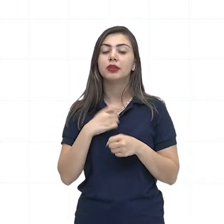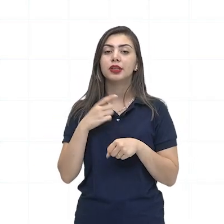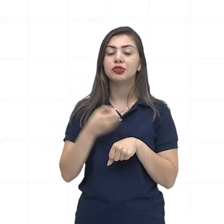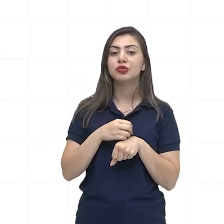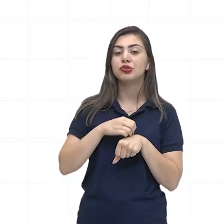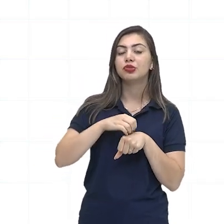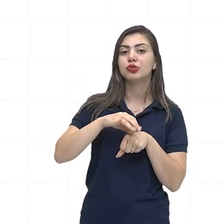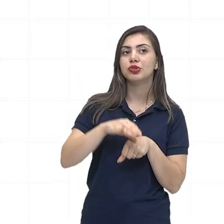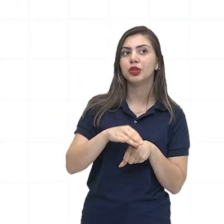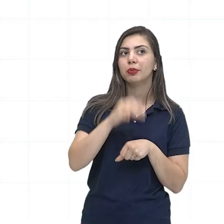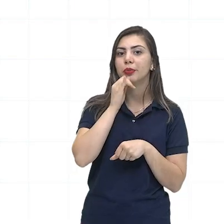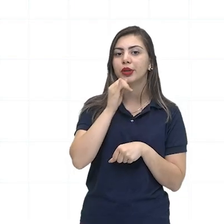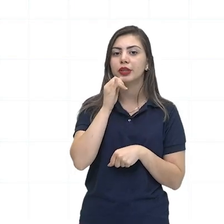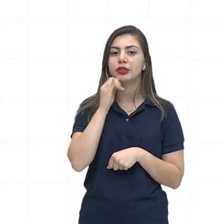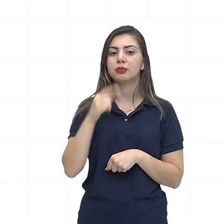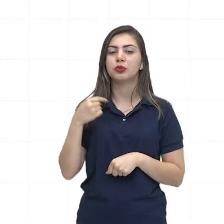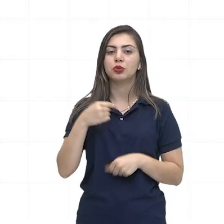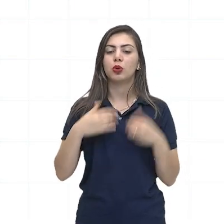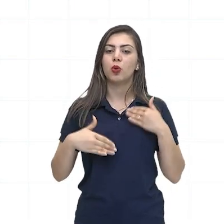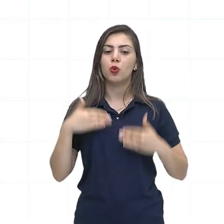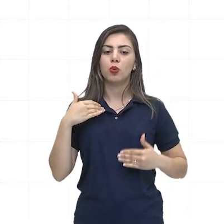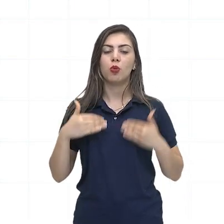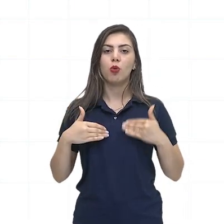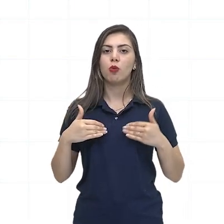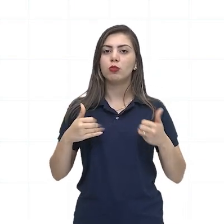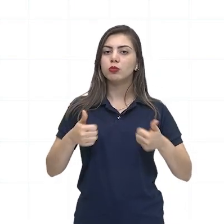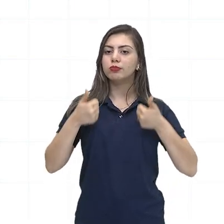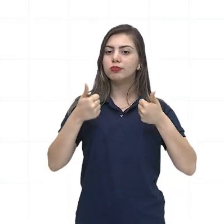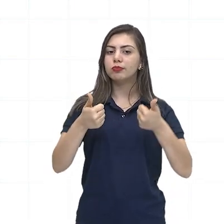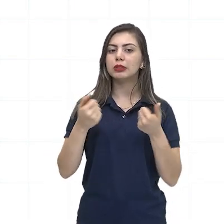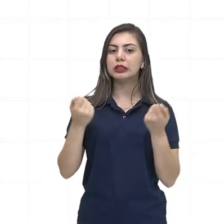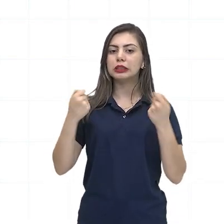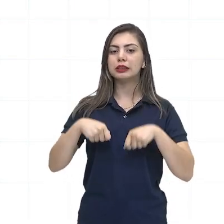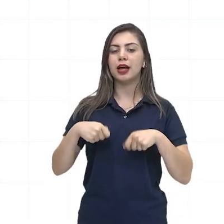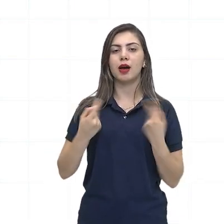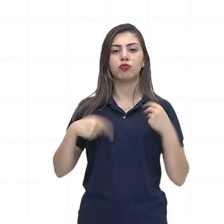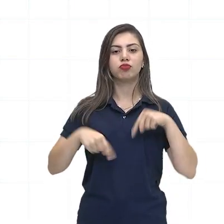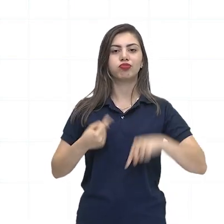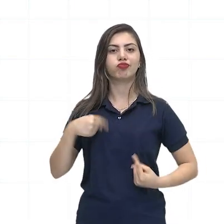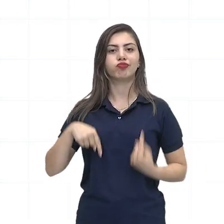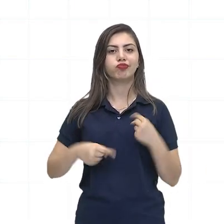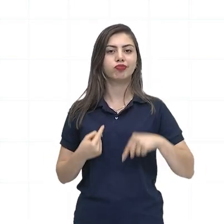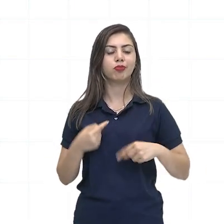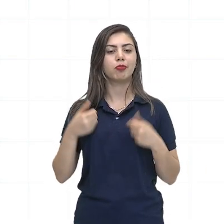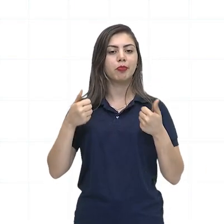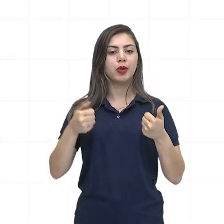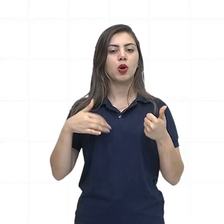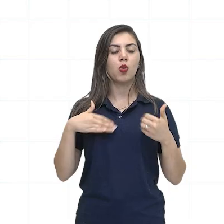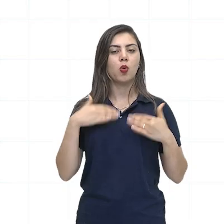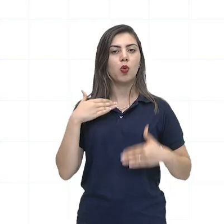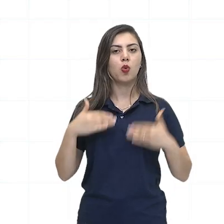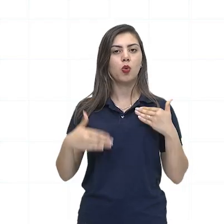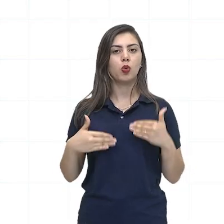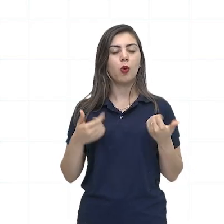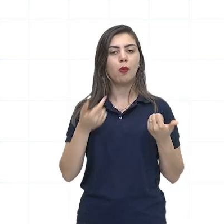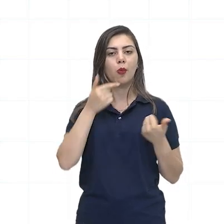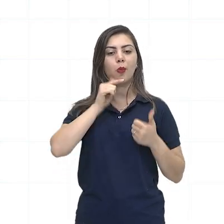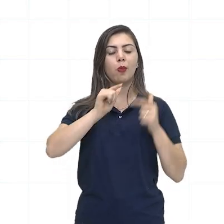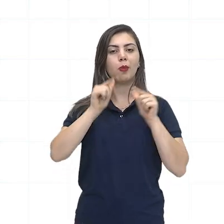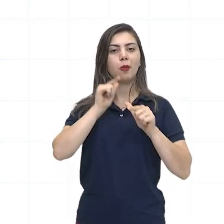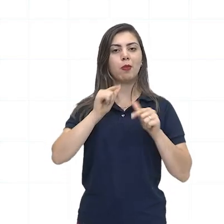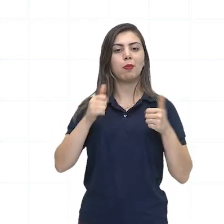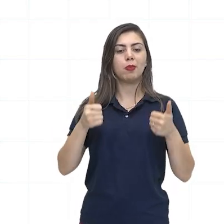ginástica é indicada para a manutenção da boa forma e do bom desempenho das funções orgânicas, manter o nosso